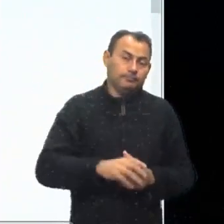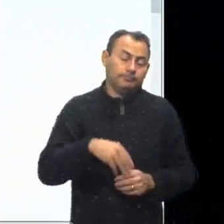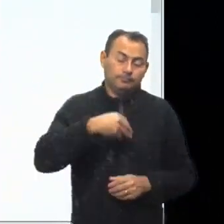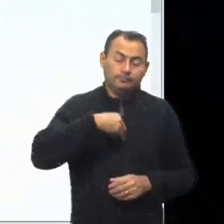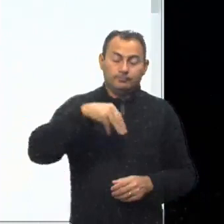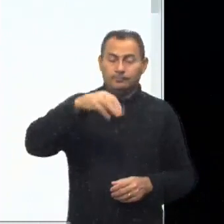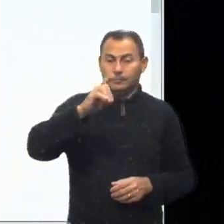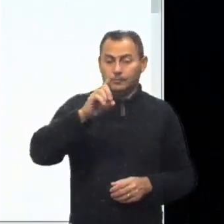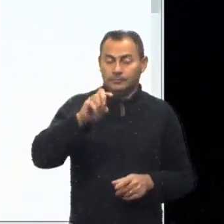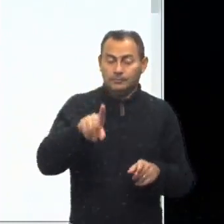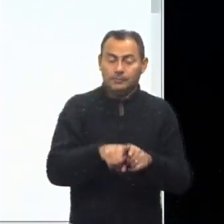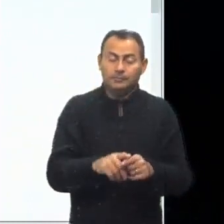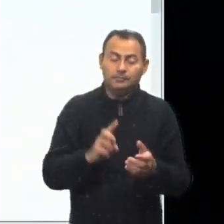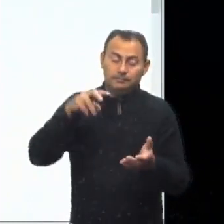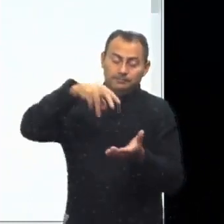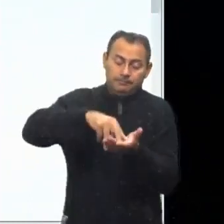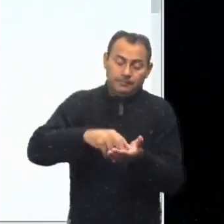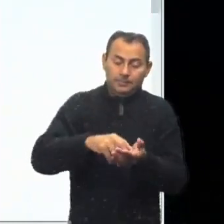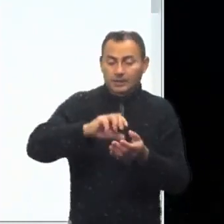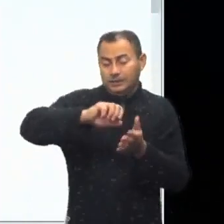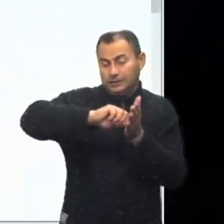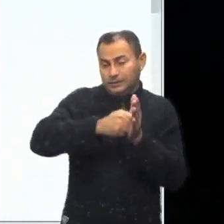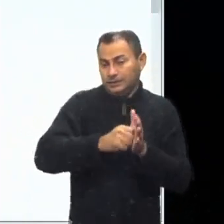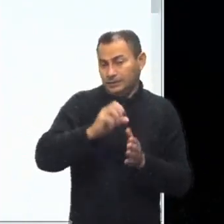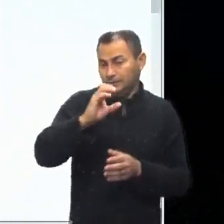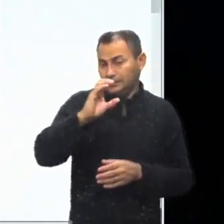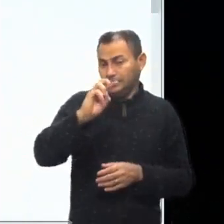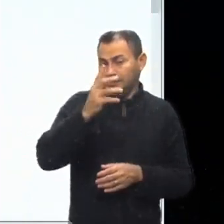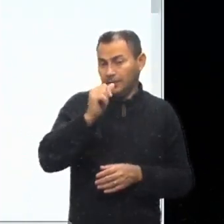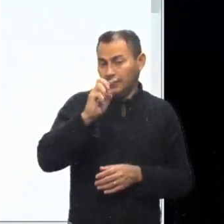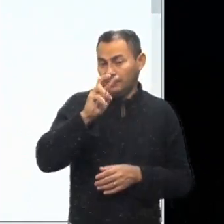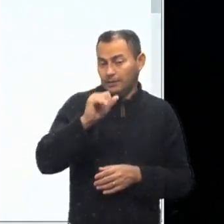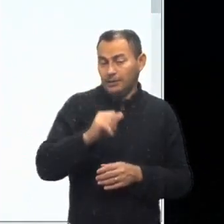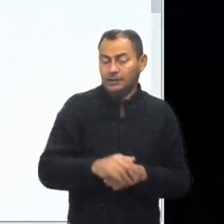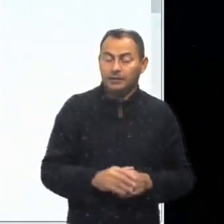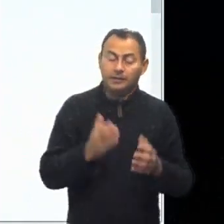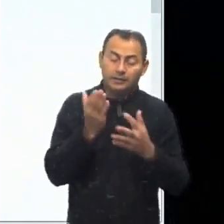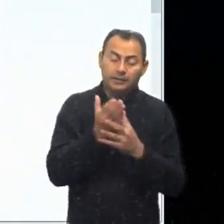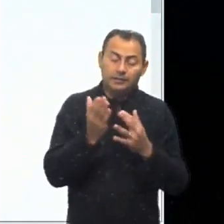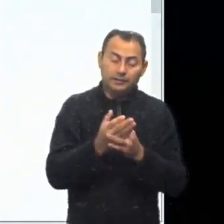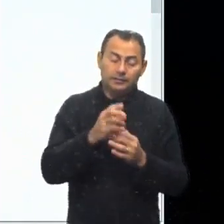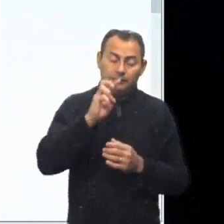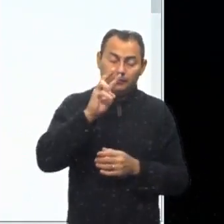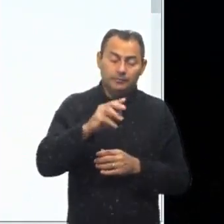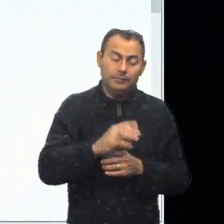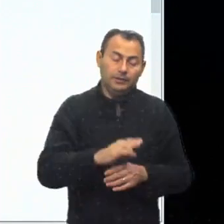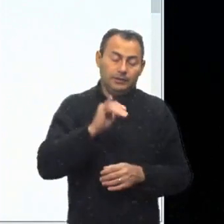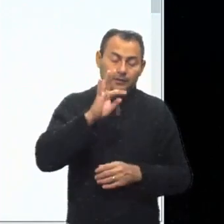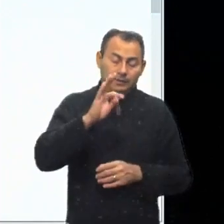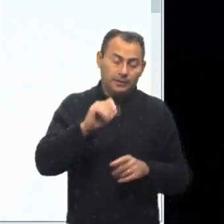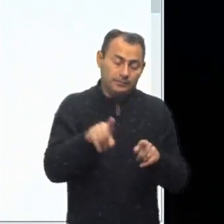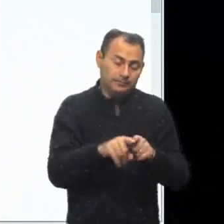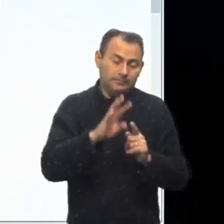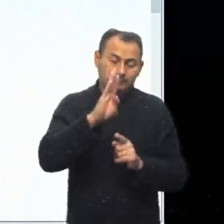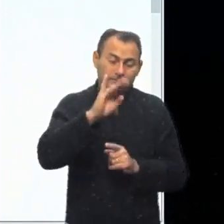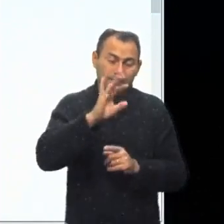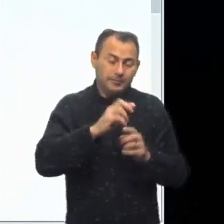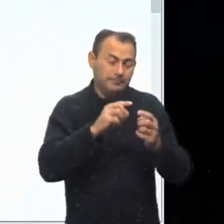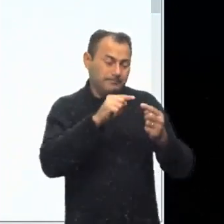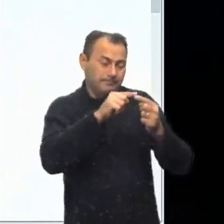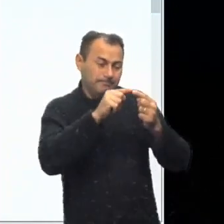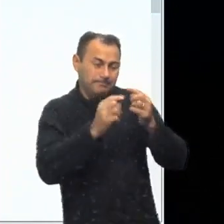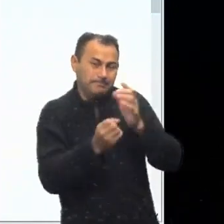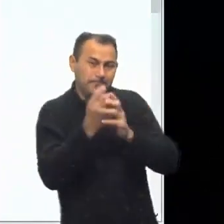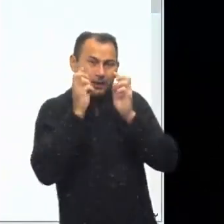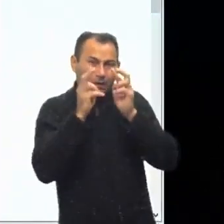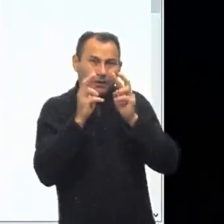modulação FSK tem sua frequência chaveada entre dois valores, o valor para bit 0 e o valor para bit 1. Aqui a gente vai criar